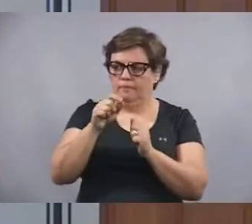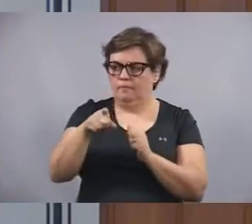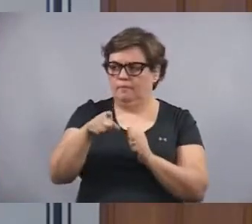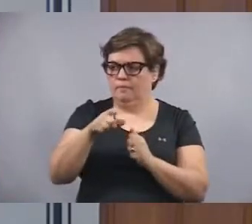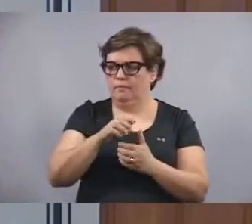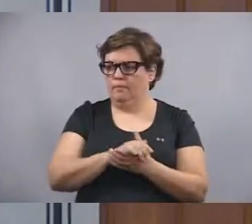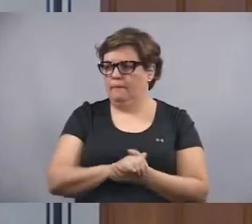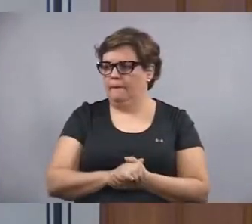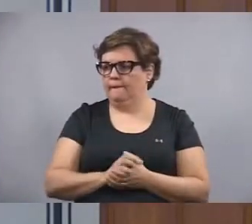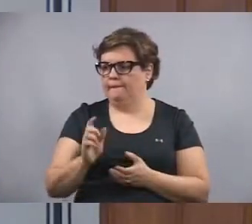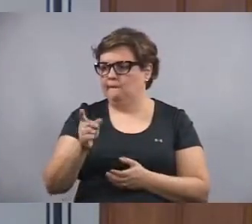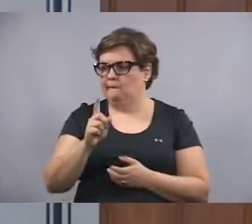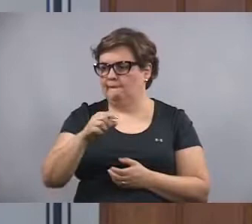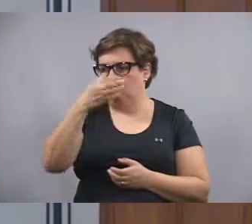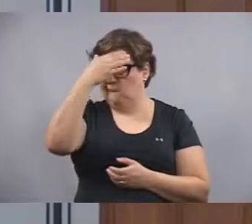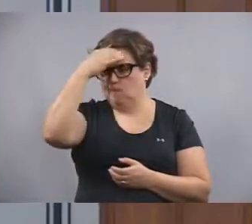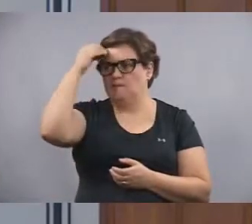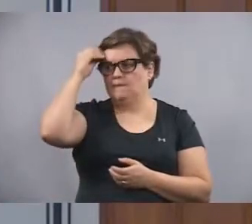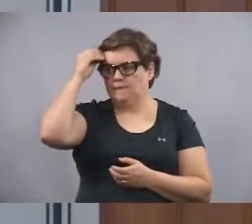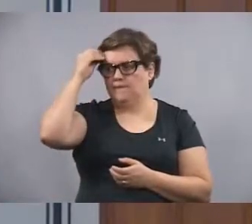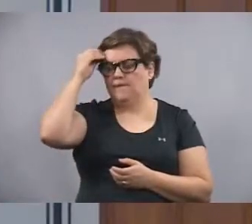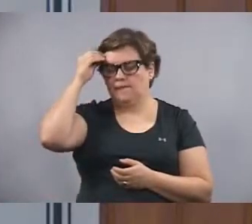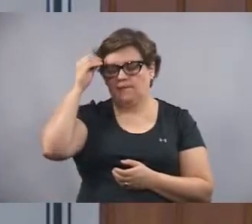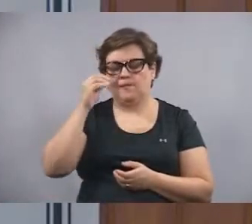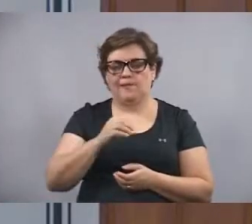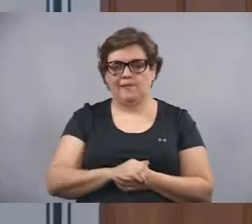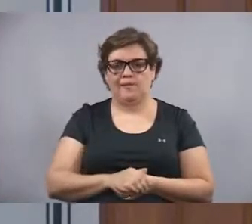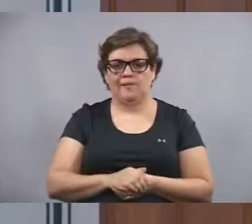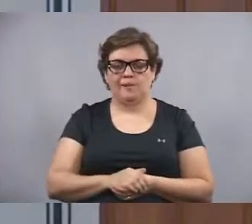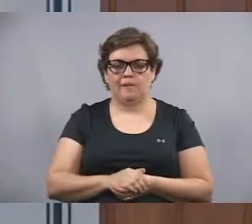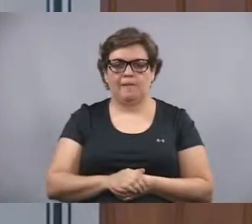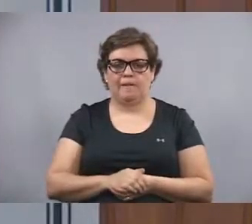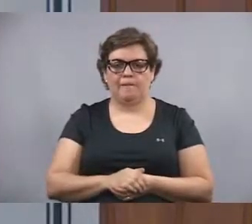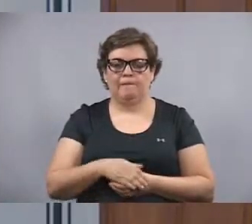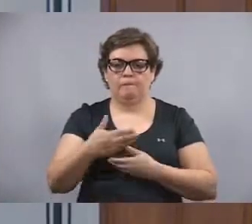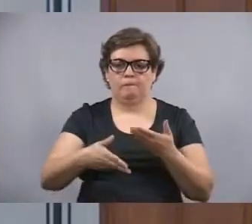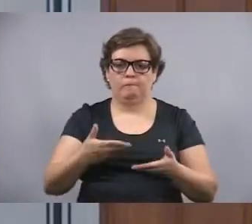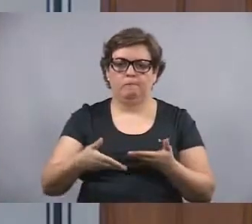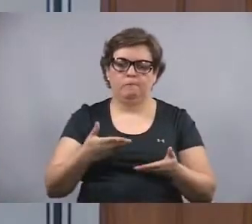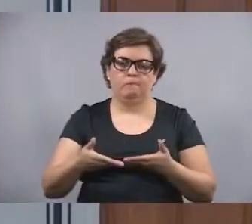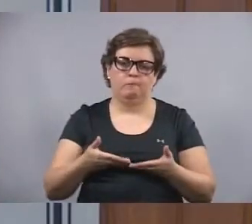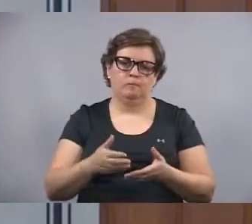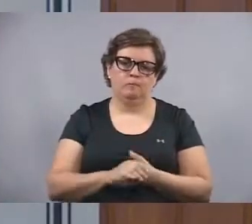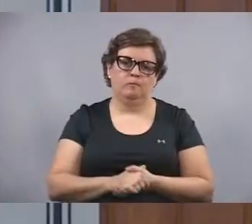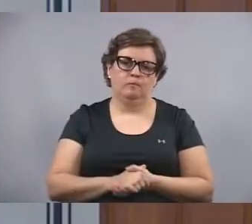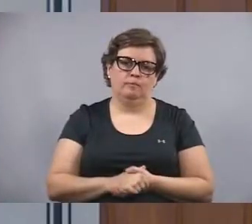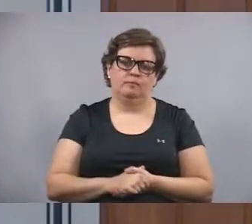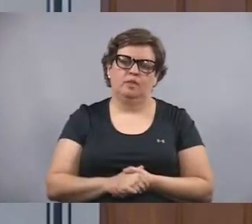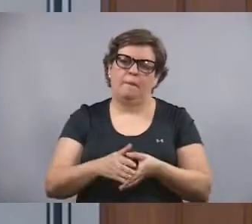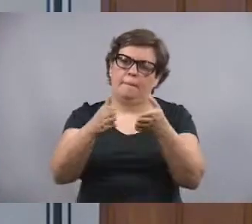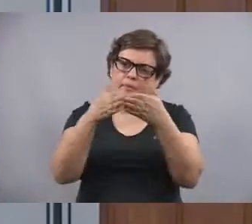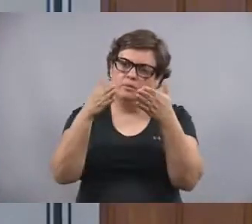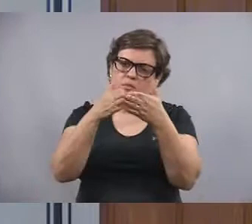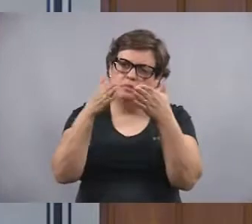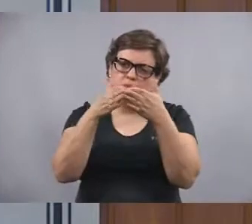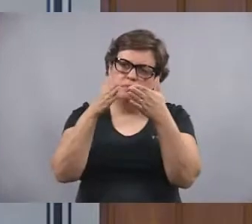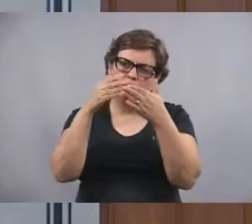não esquecemos dos servidores inativos, e nós vamos continuar cobrando para que ele ache o